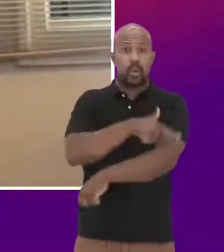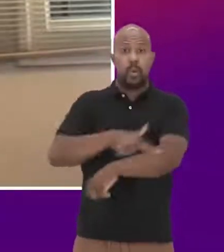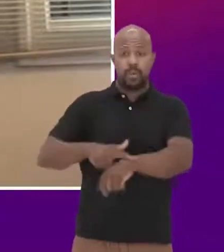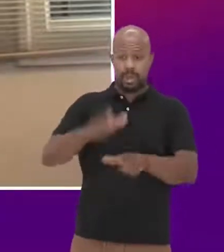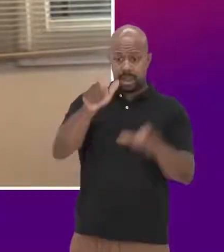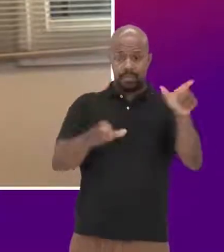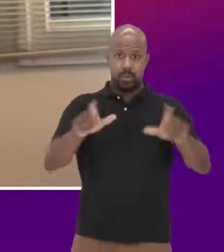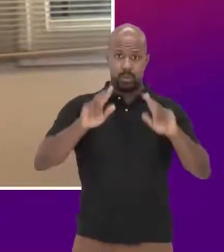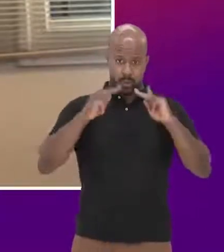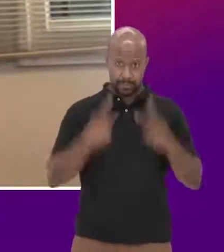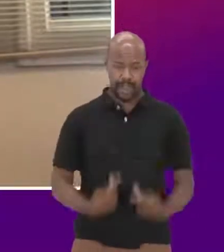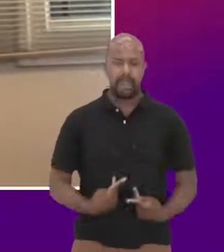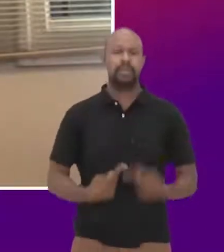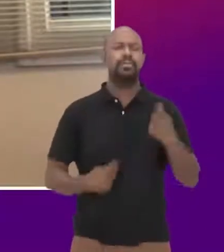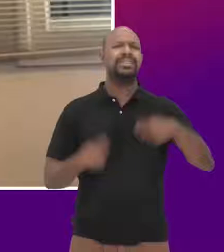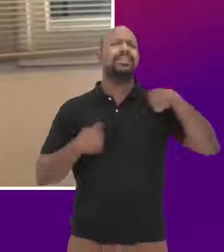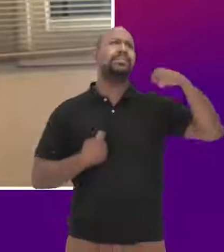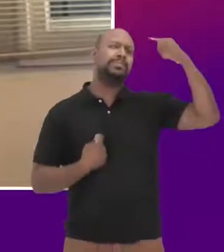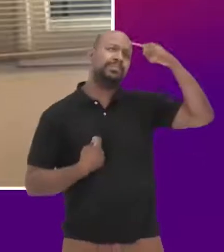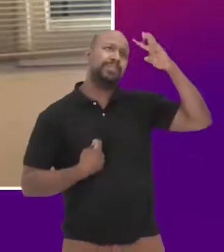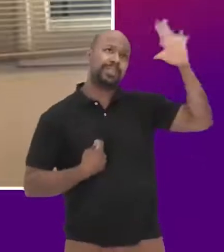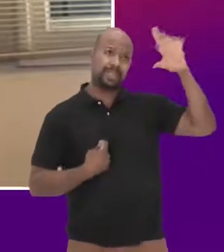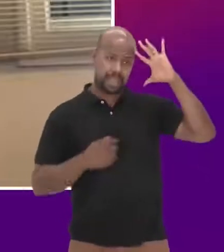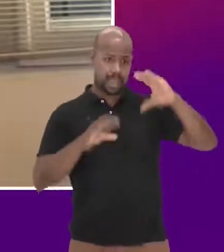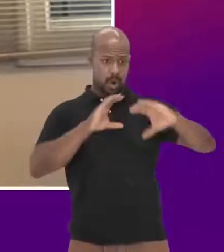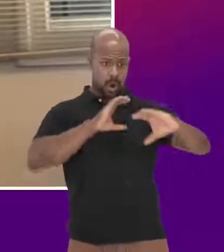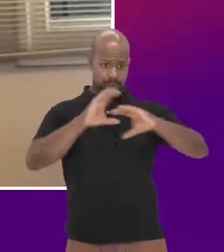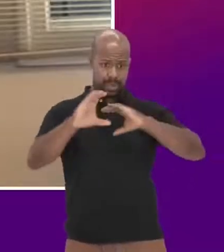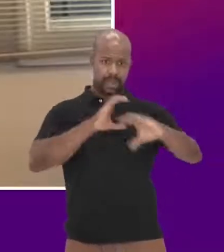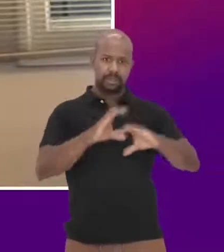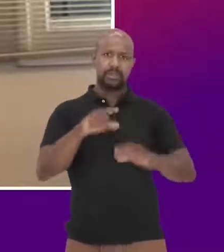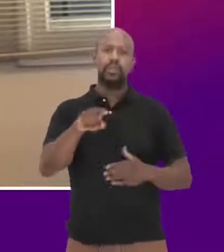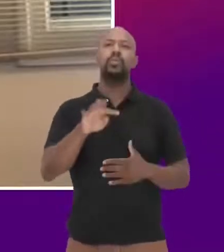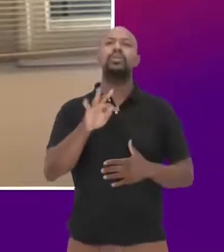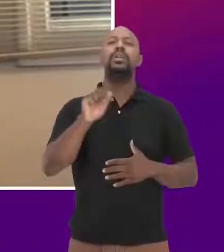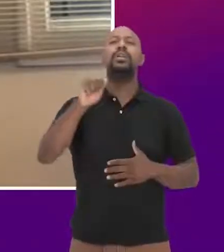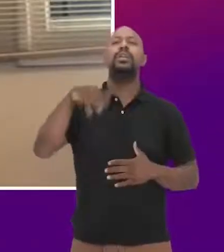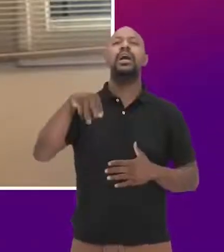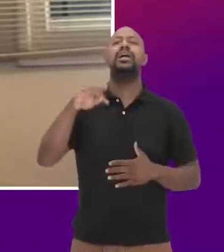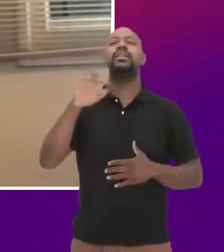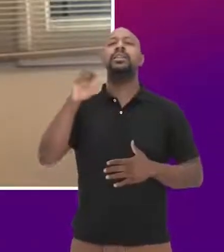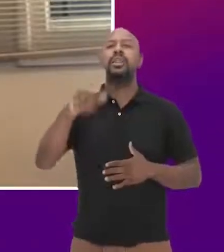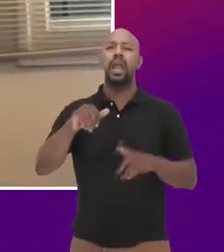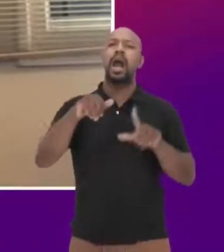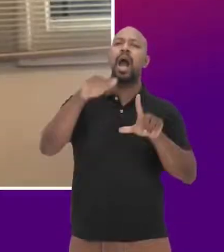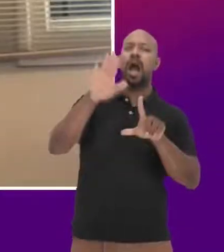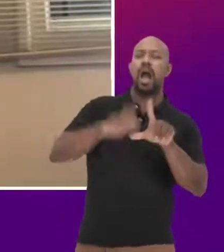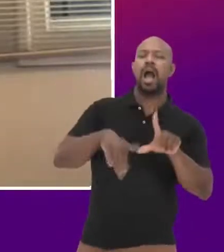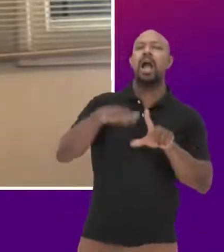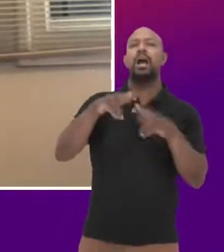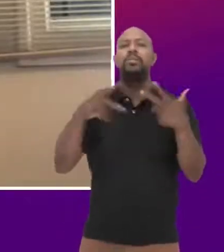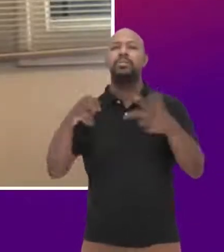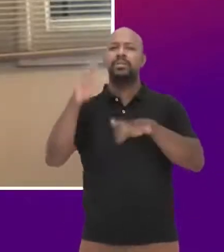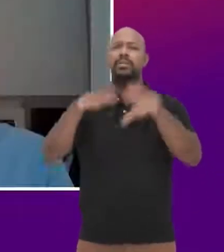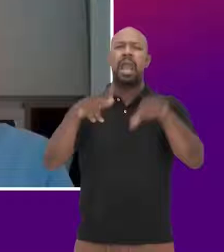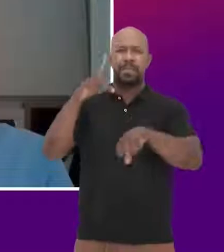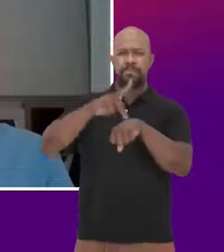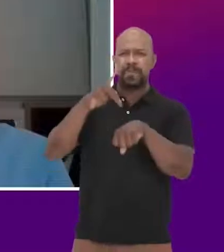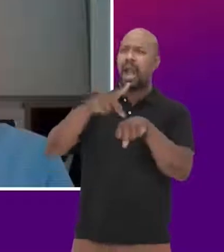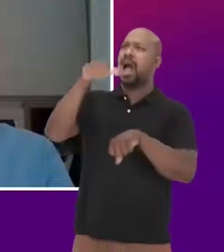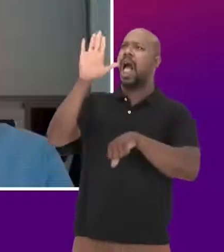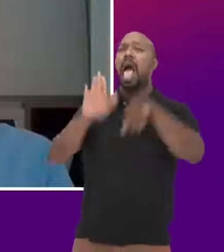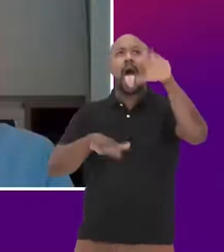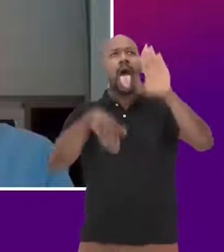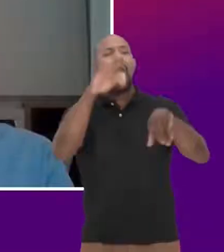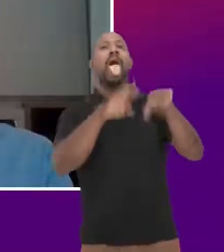comportamento humano. Nós temos que pensar que a comunicação do tantã e das pinturas rupestres em Lascaux